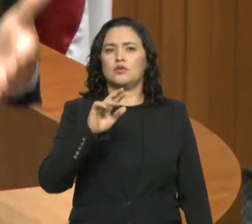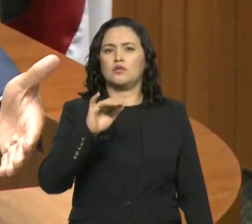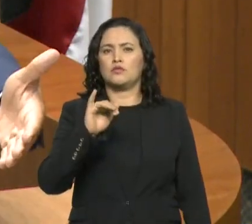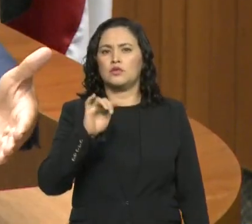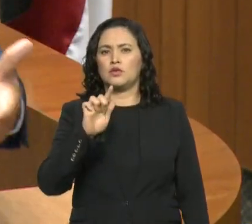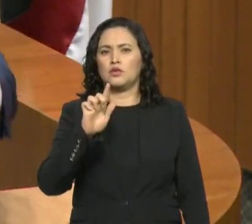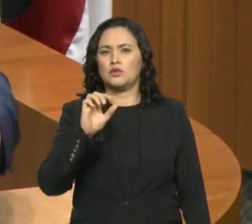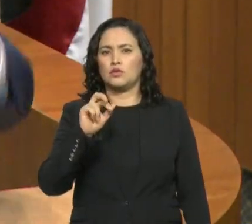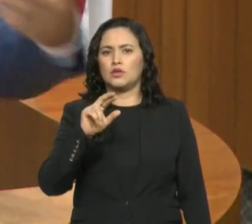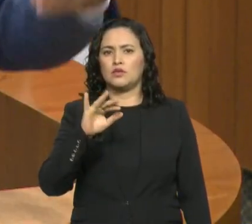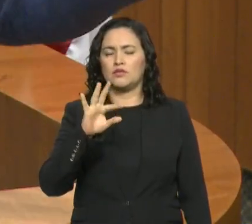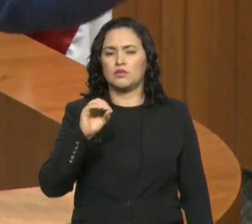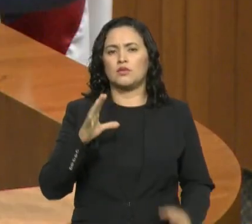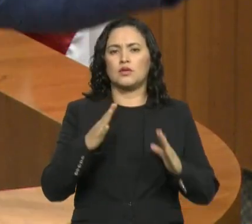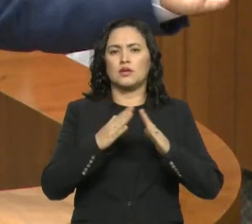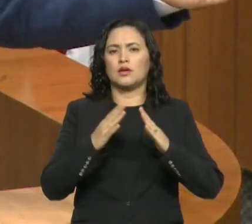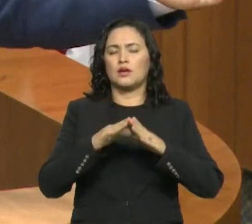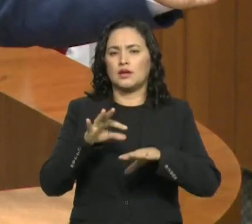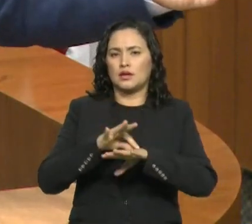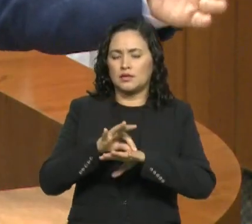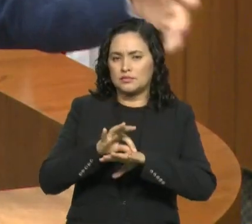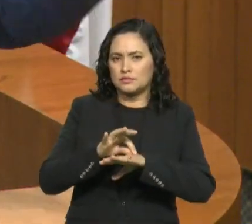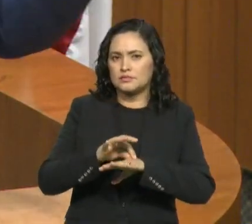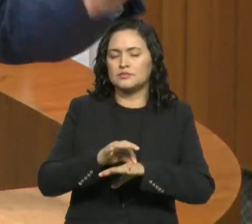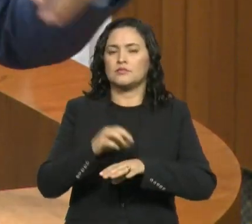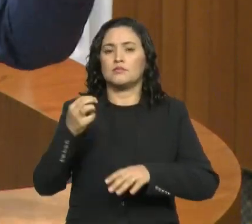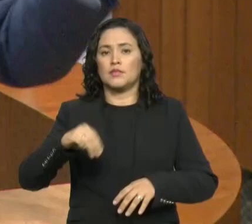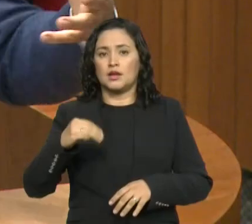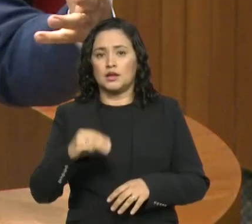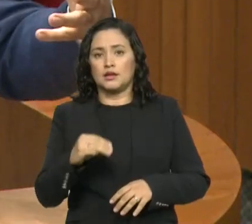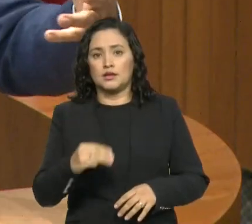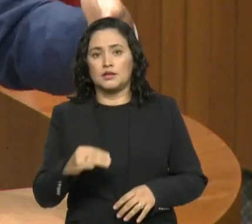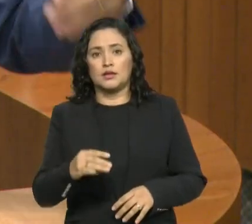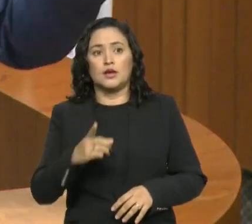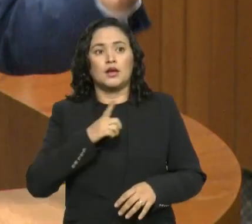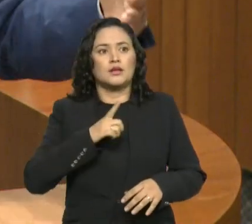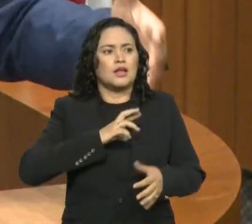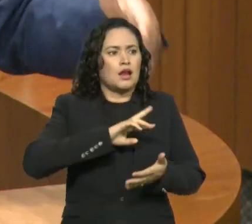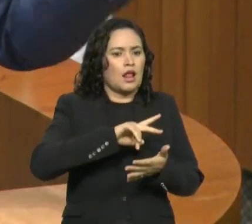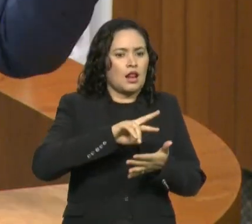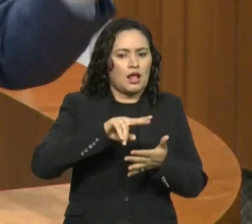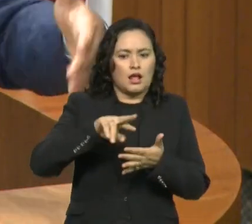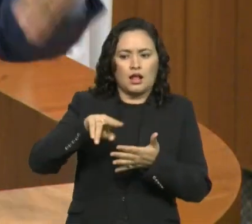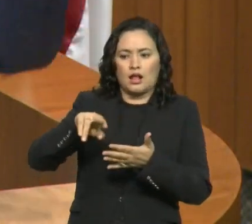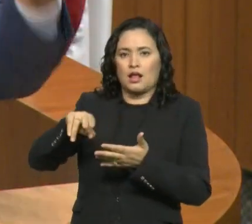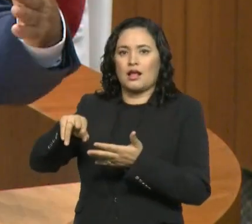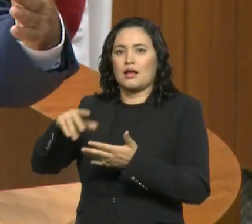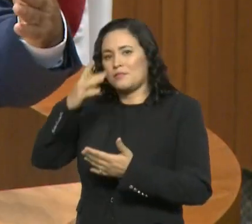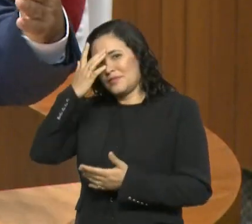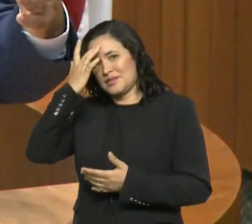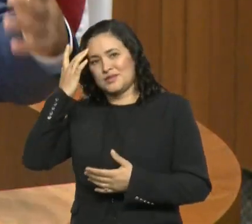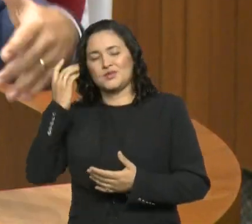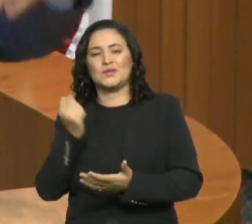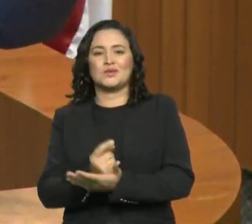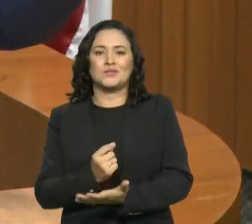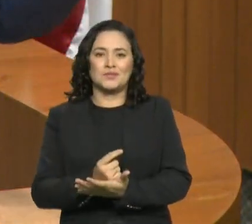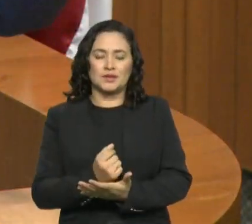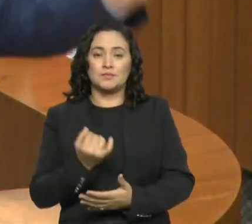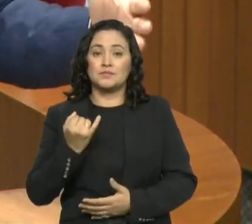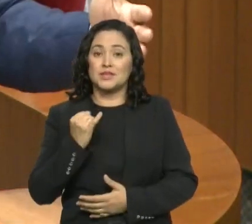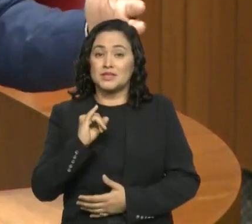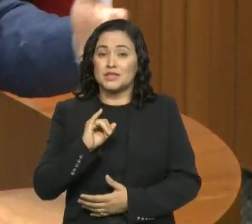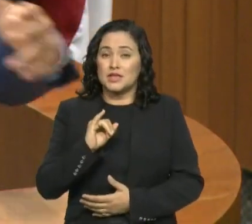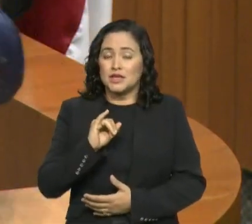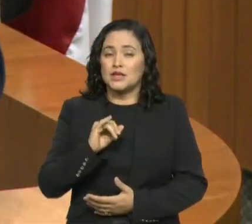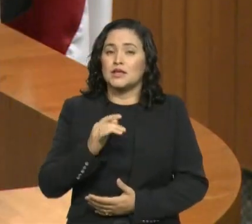milhares de produtores e milhões de consumidores. Se nós tivermos que priorizar, claro, priorizar o consumidor, em seguida